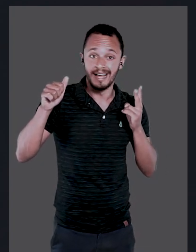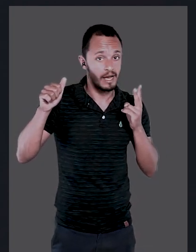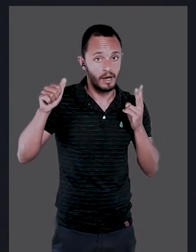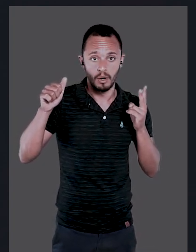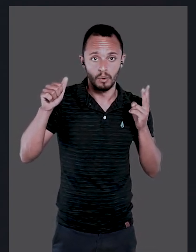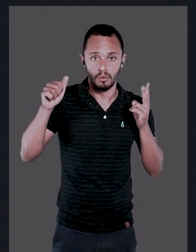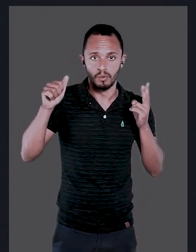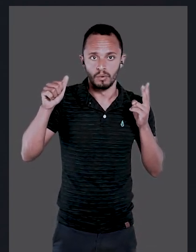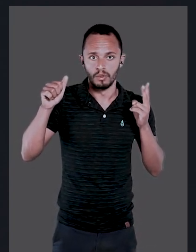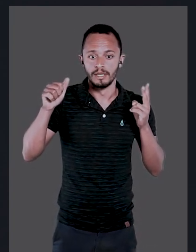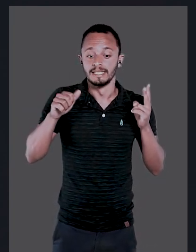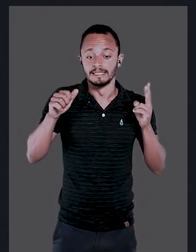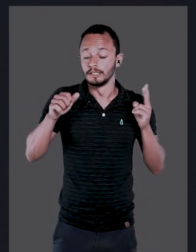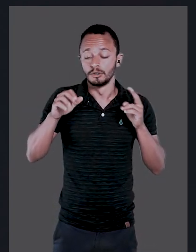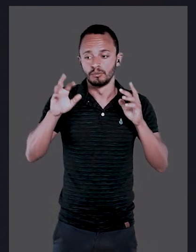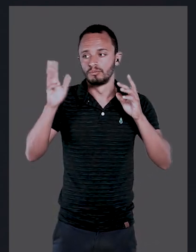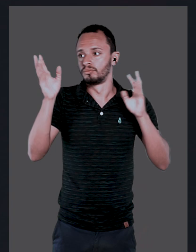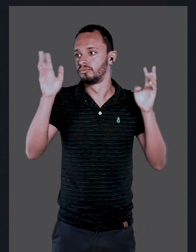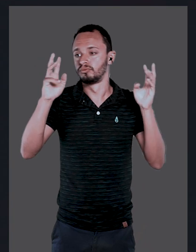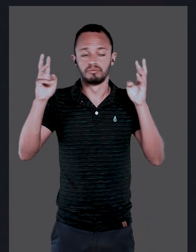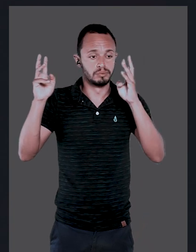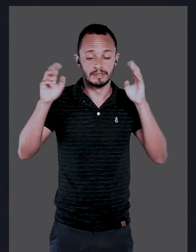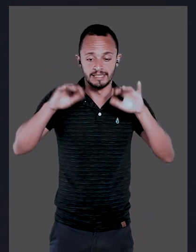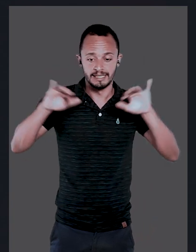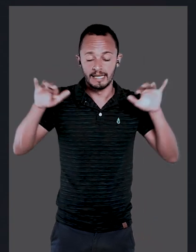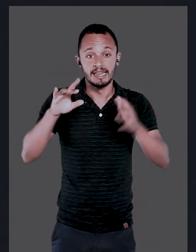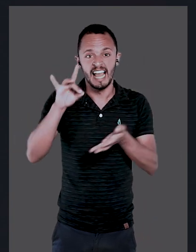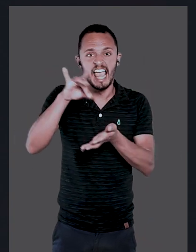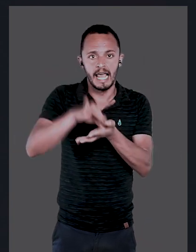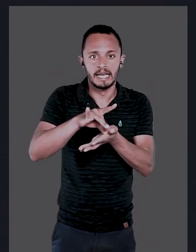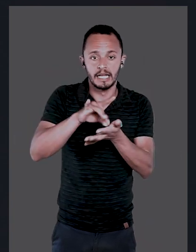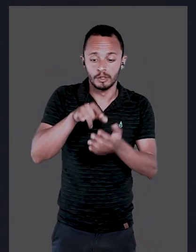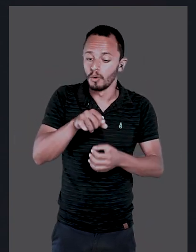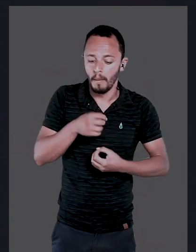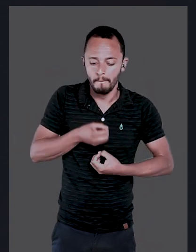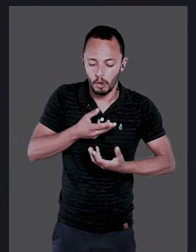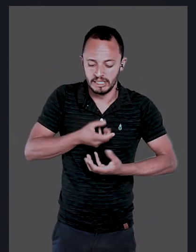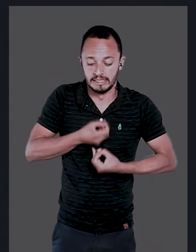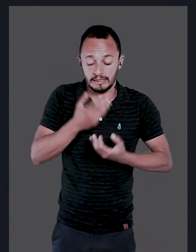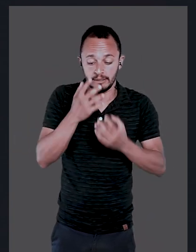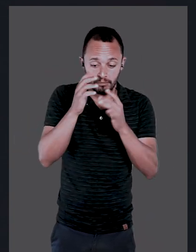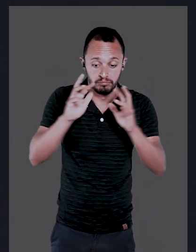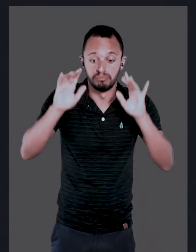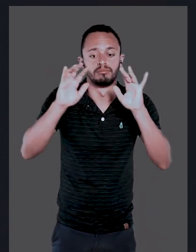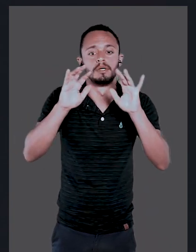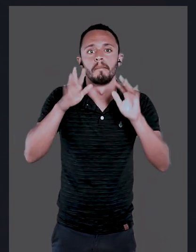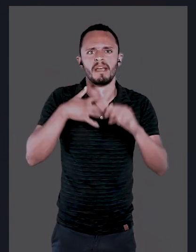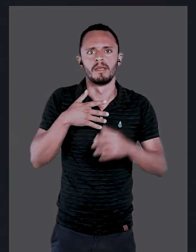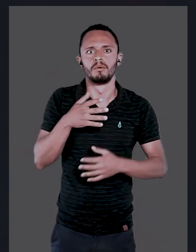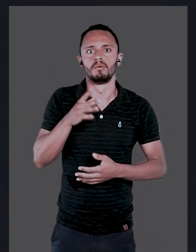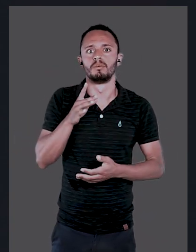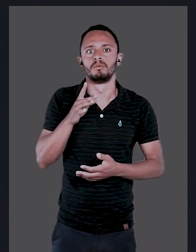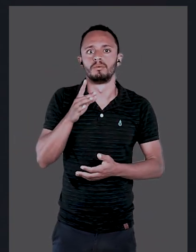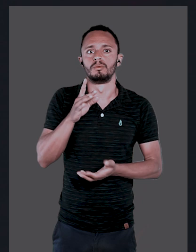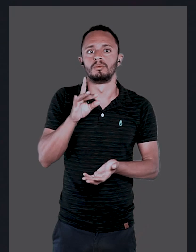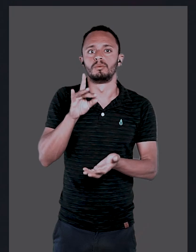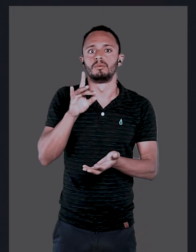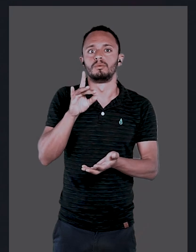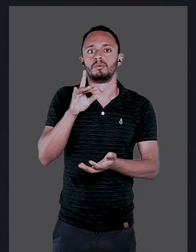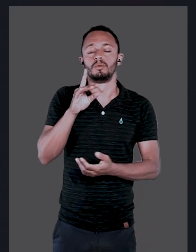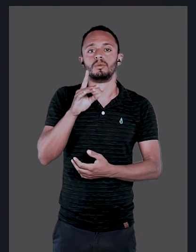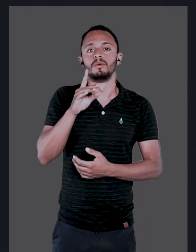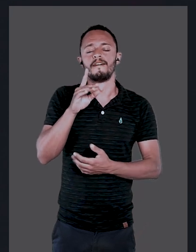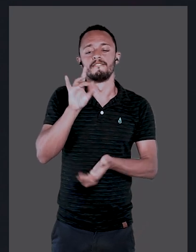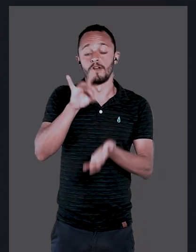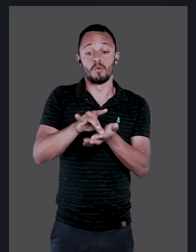não bebo, não fumo, não faço nada que me distraia da realidade, a não ser poesia. Então, acho que eu sou muito